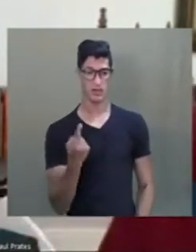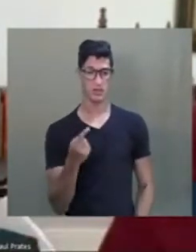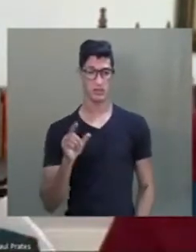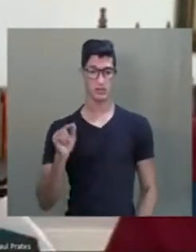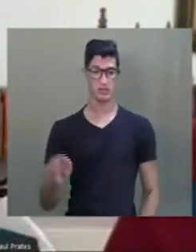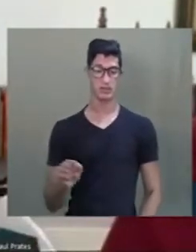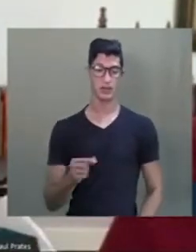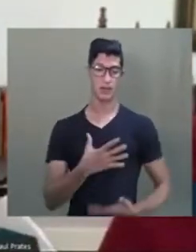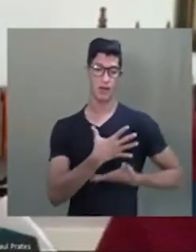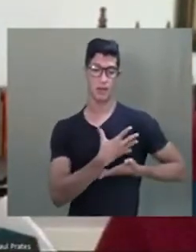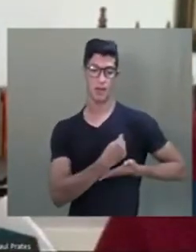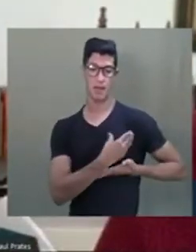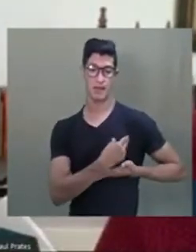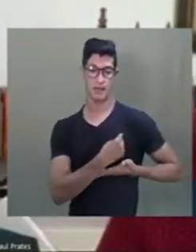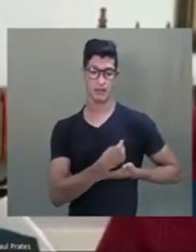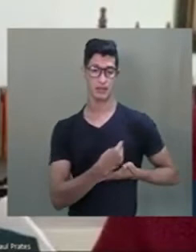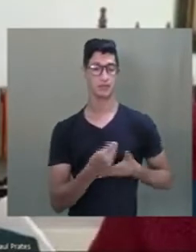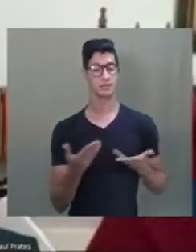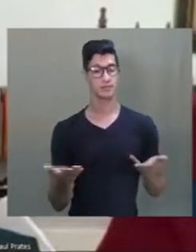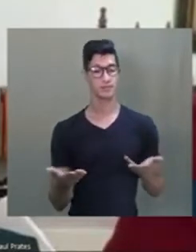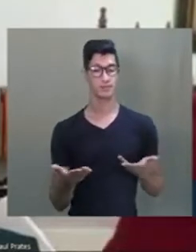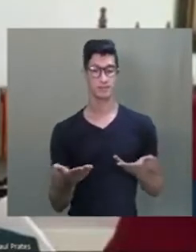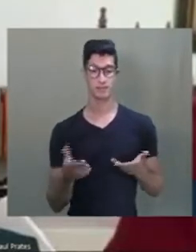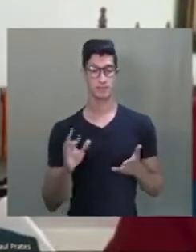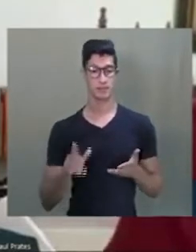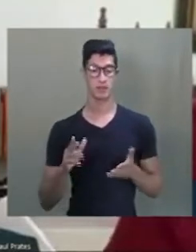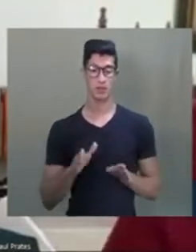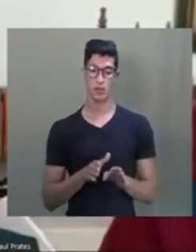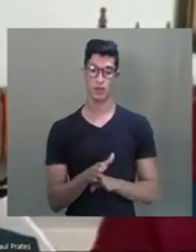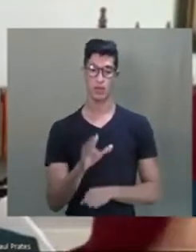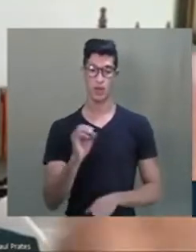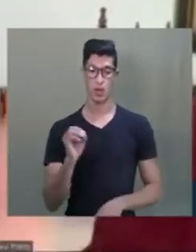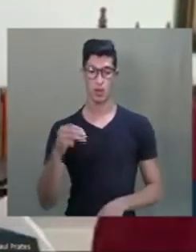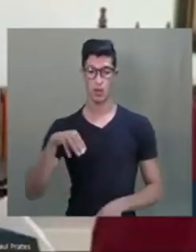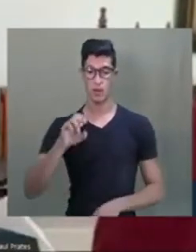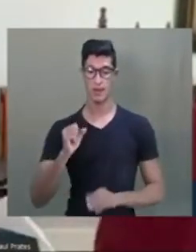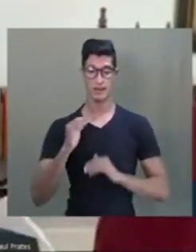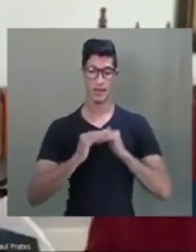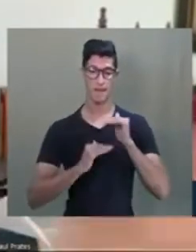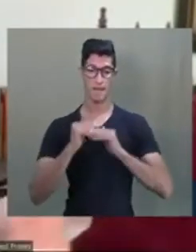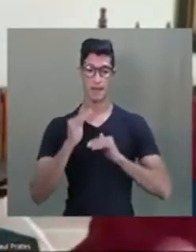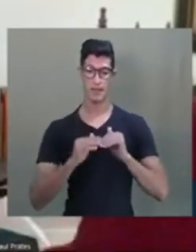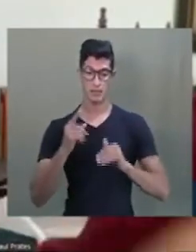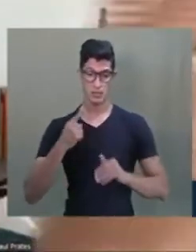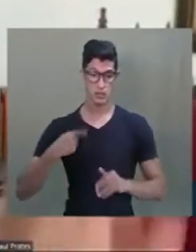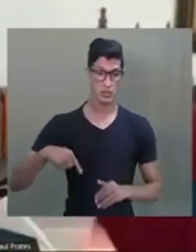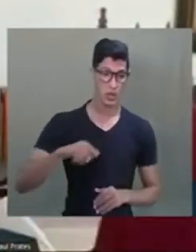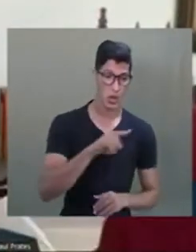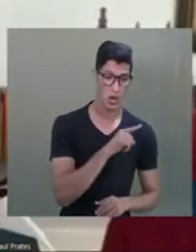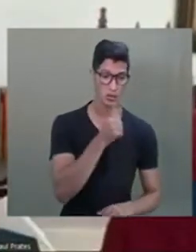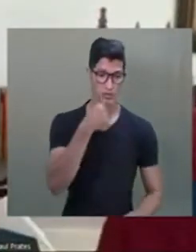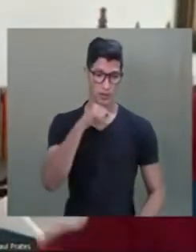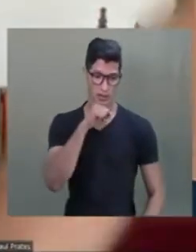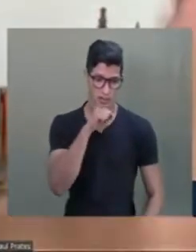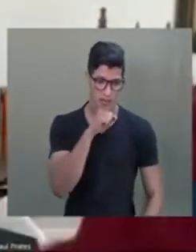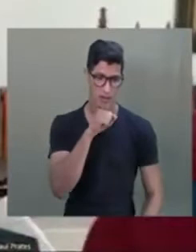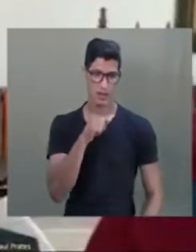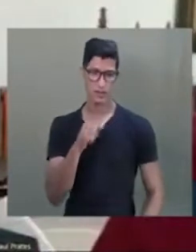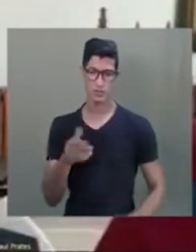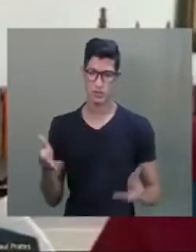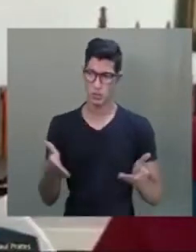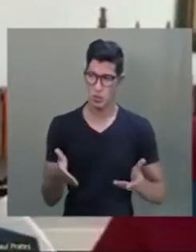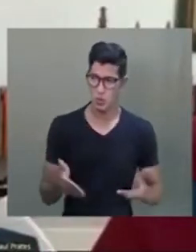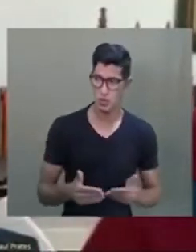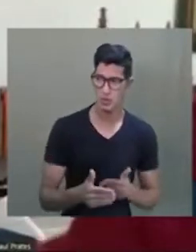caso da amamentação. Então, e não é só a recomendação da OMS, é a prática de todas nós, das nossas mães, das mães de